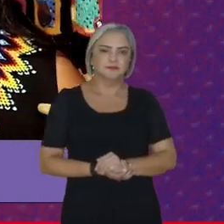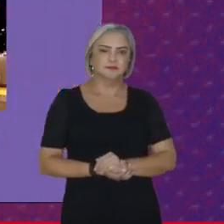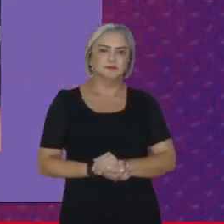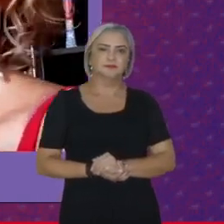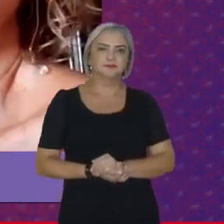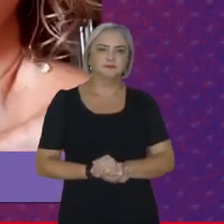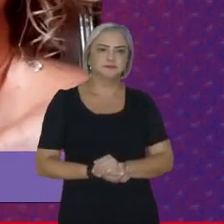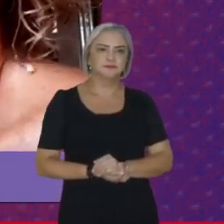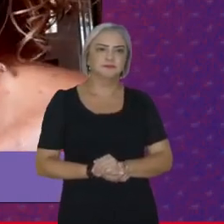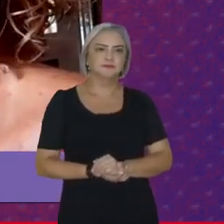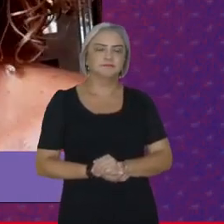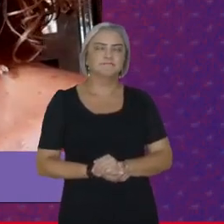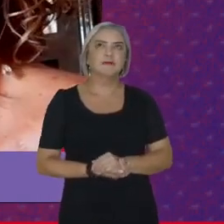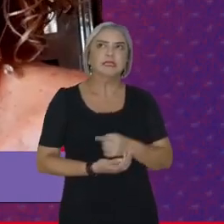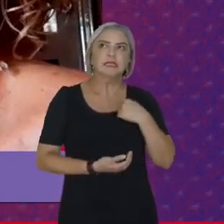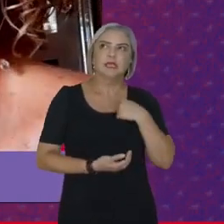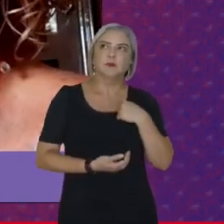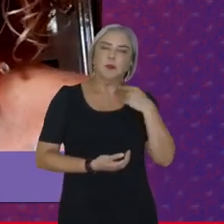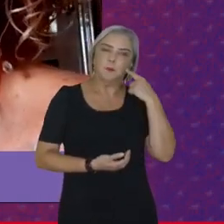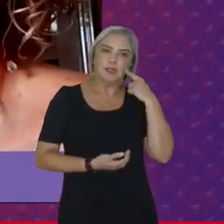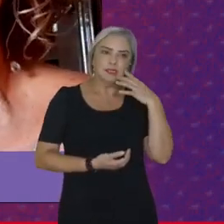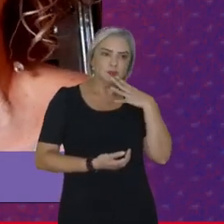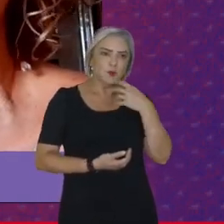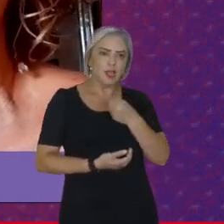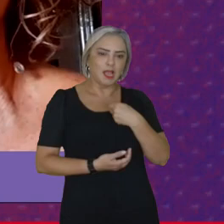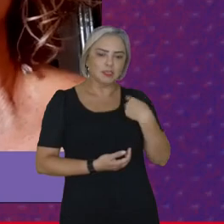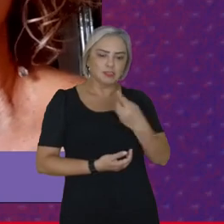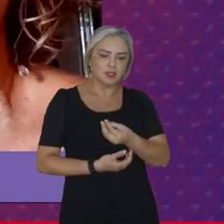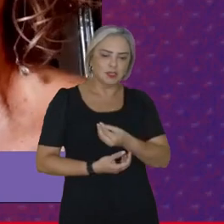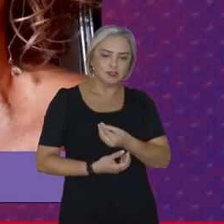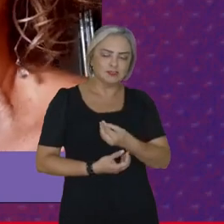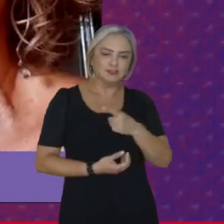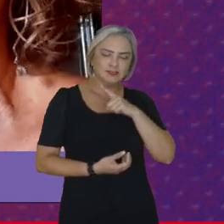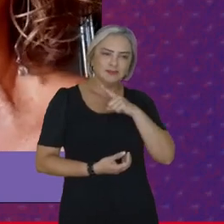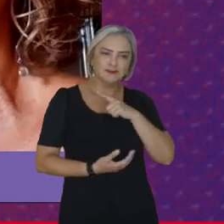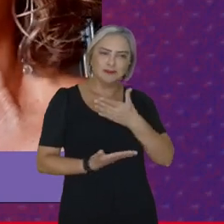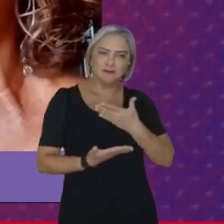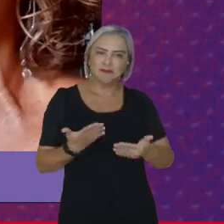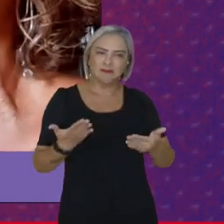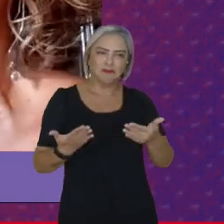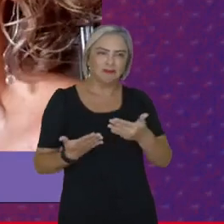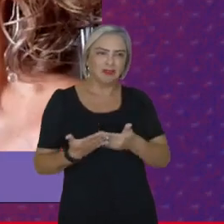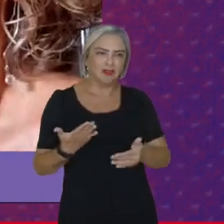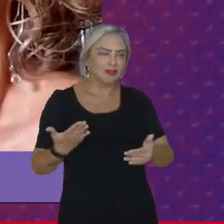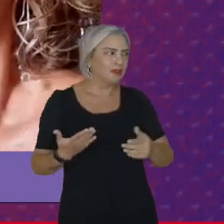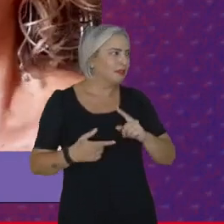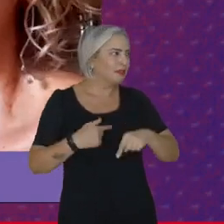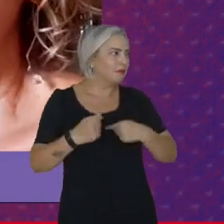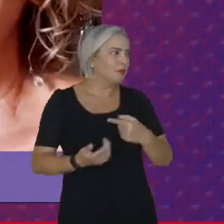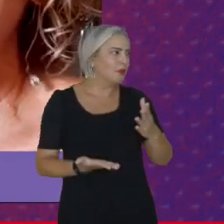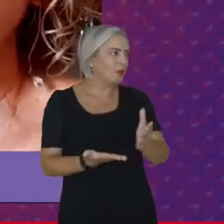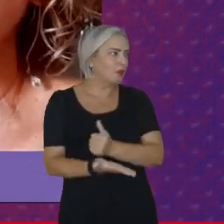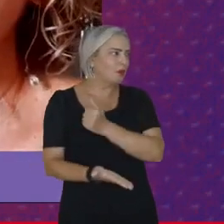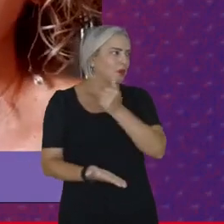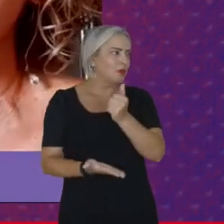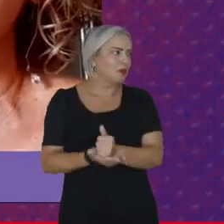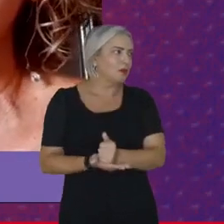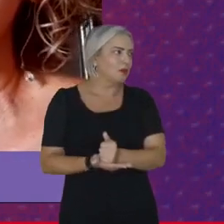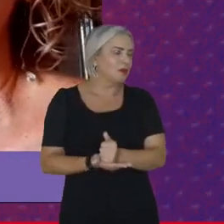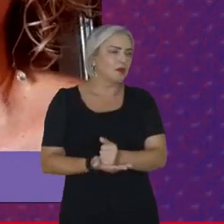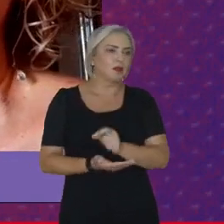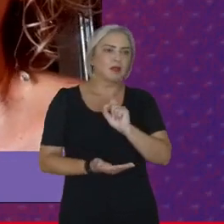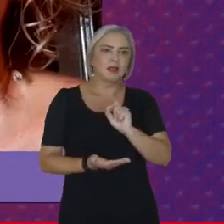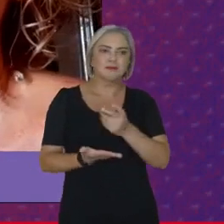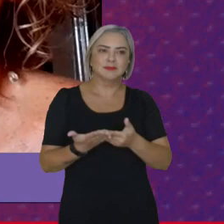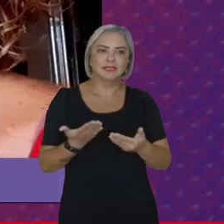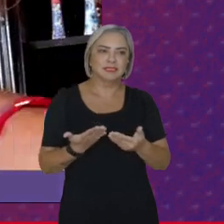Então, eu acho que tivemos muitas perdas, né? Depois desse golpe, perdemos muito